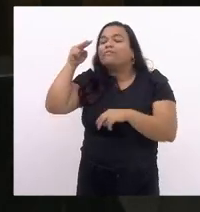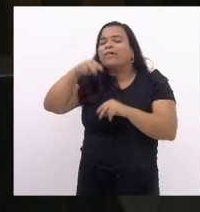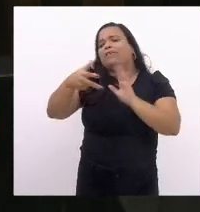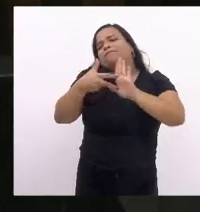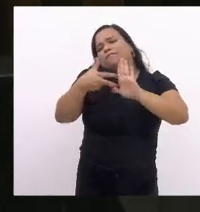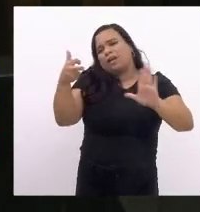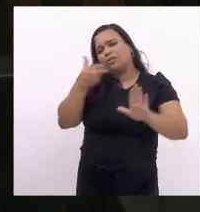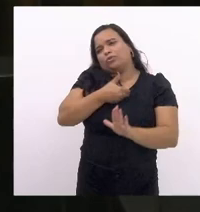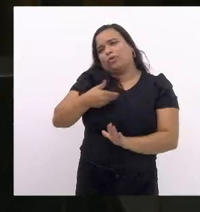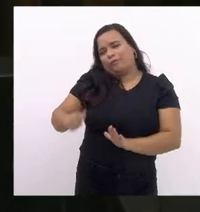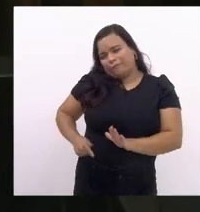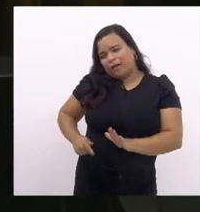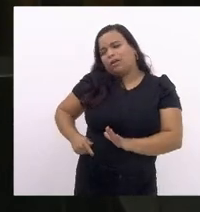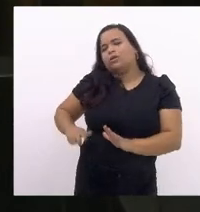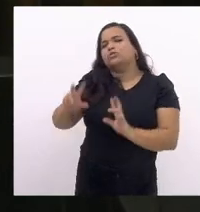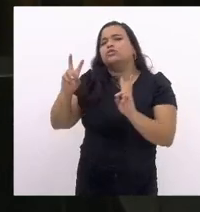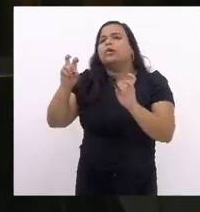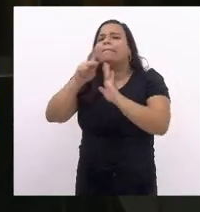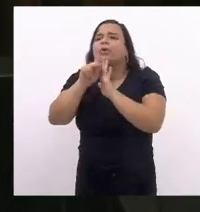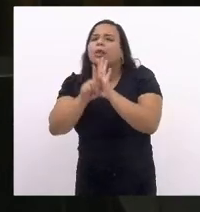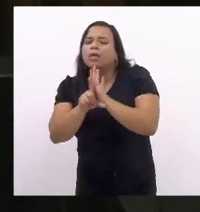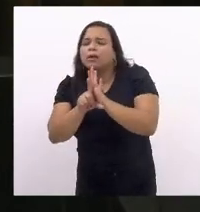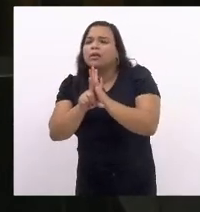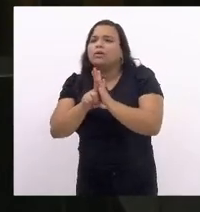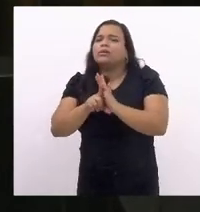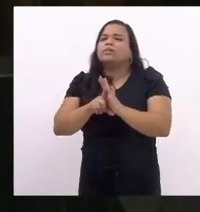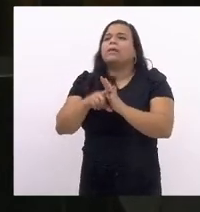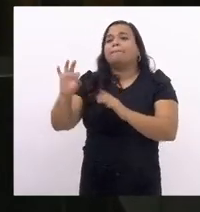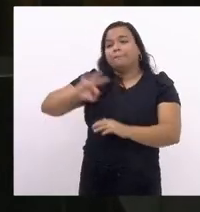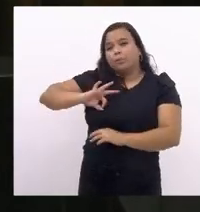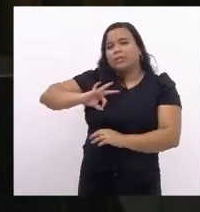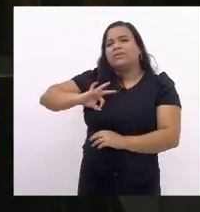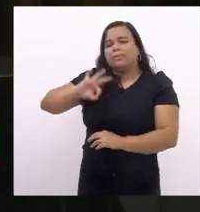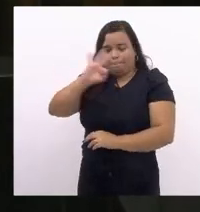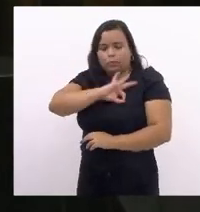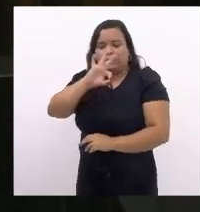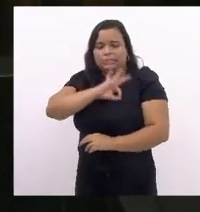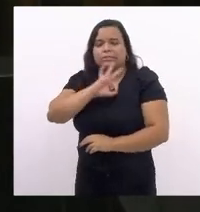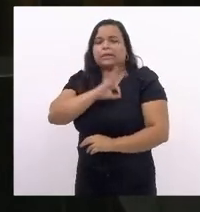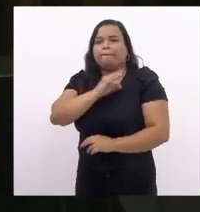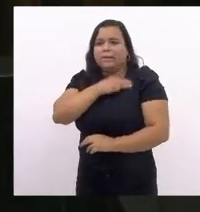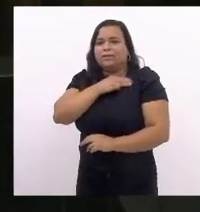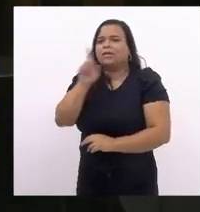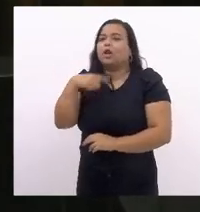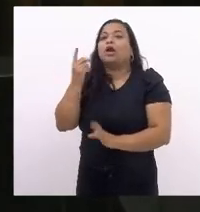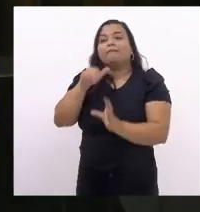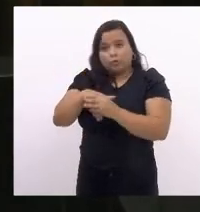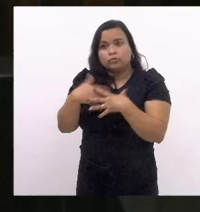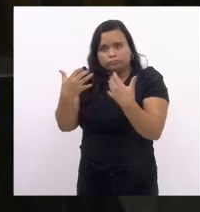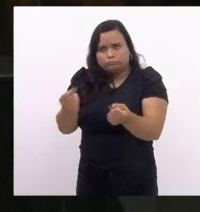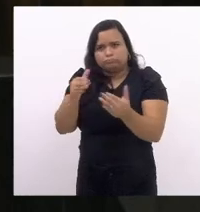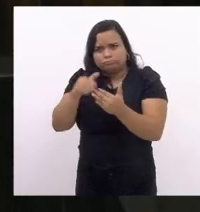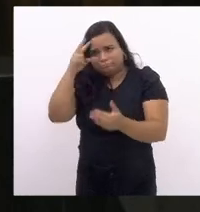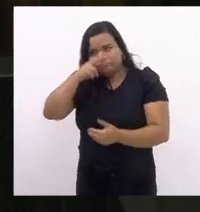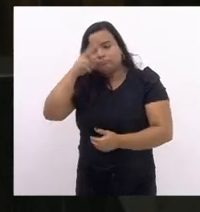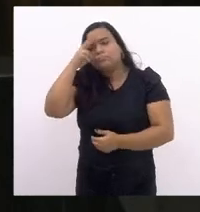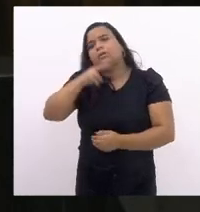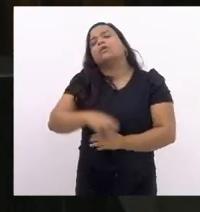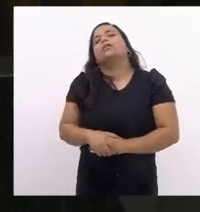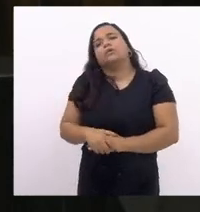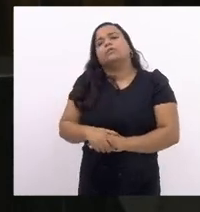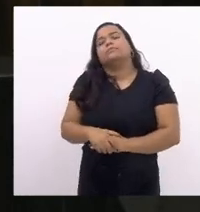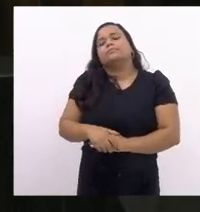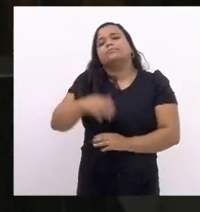governador ao projeto de lei dos policiais militares, que a gente votou a favor, inclusive, dos policiais